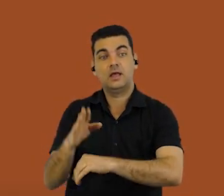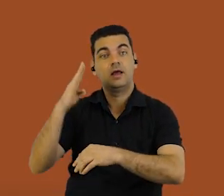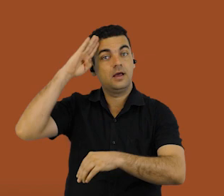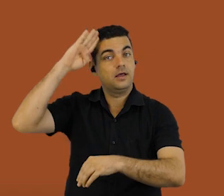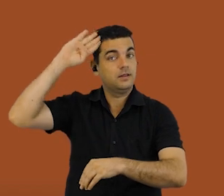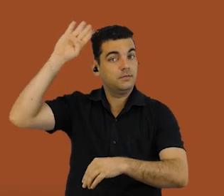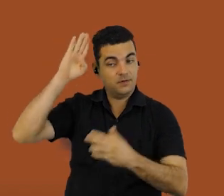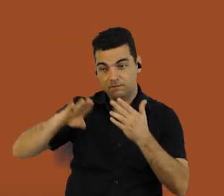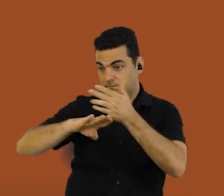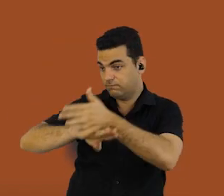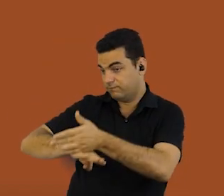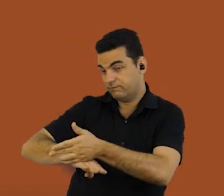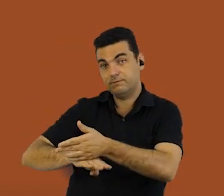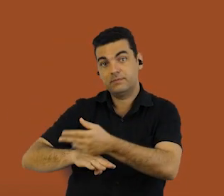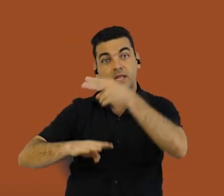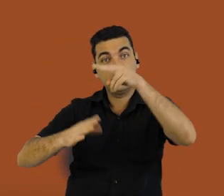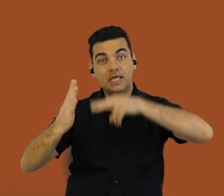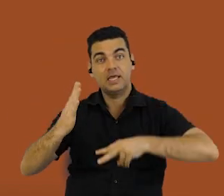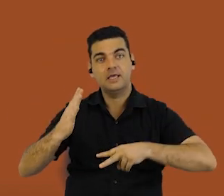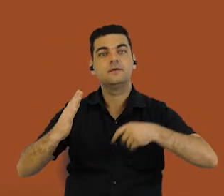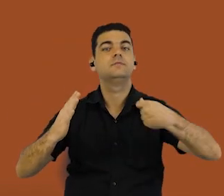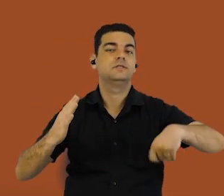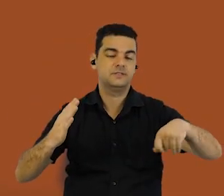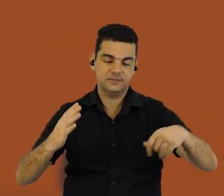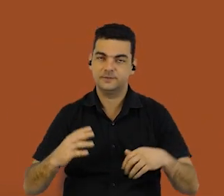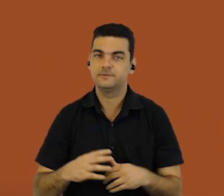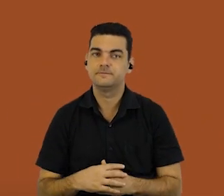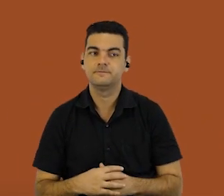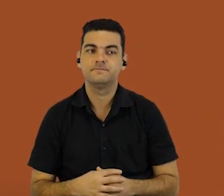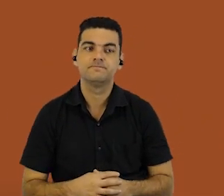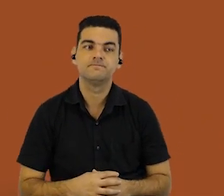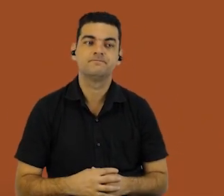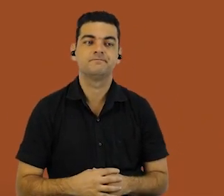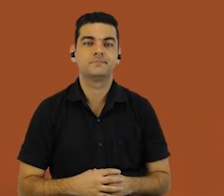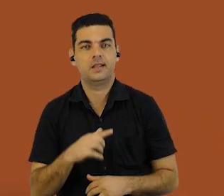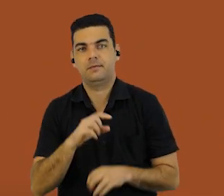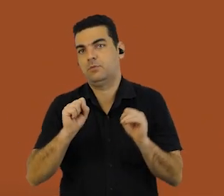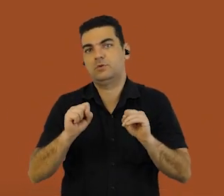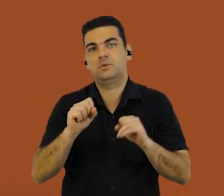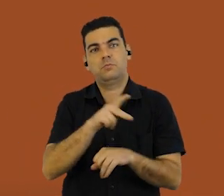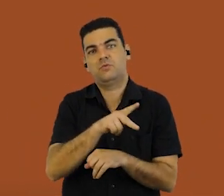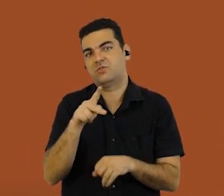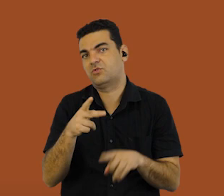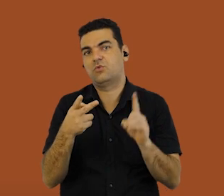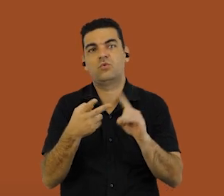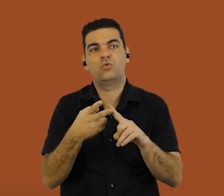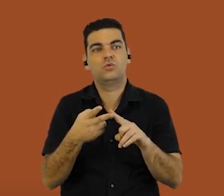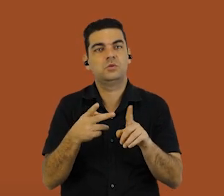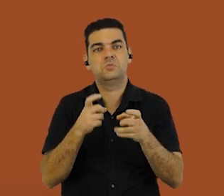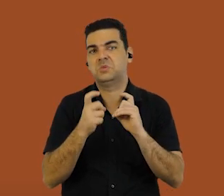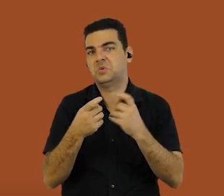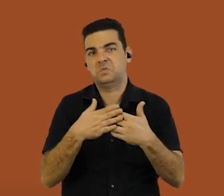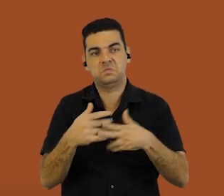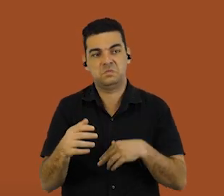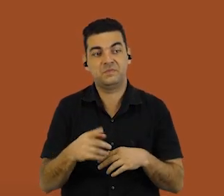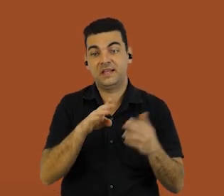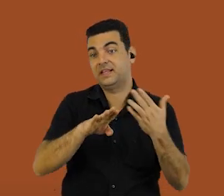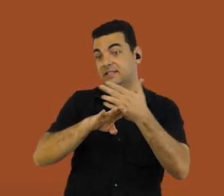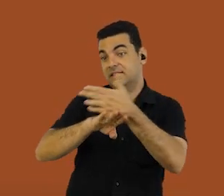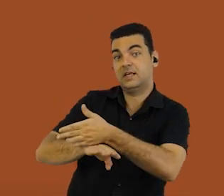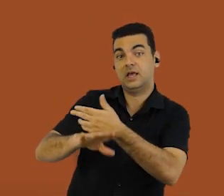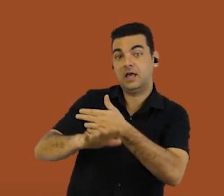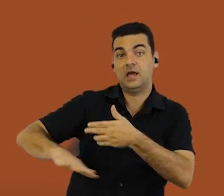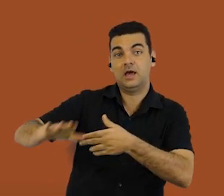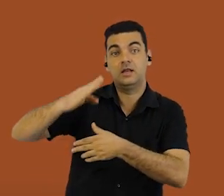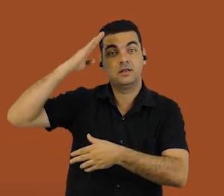a academia. Precisa desejar, por intermédio tanto dos professores quanto dos gestores, acessar